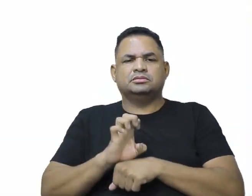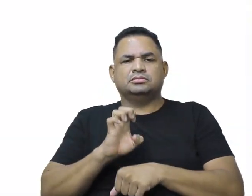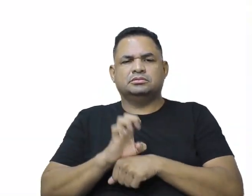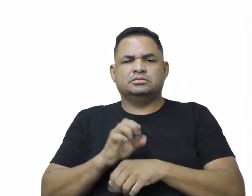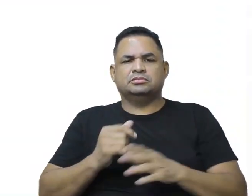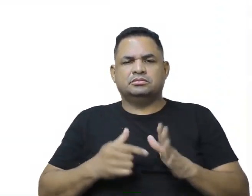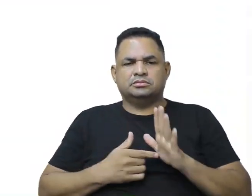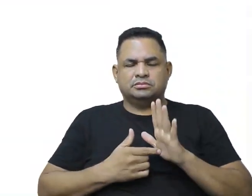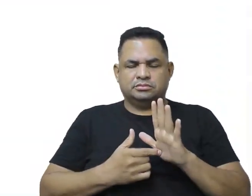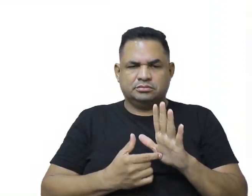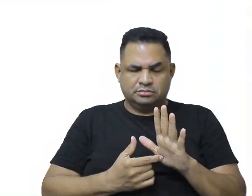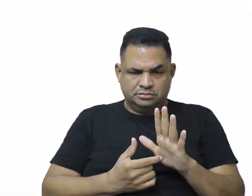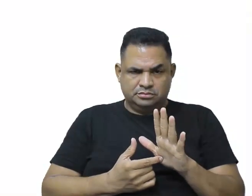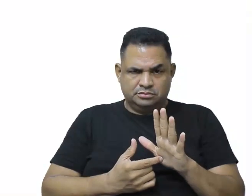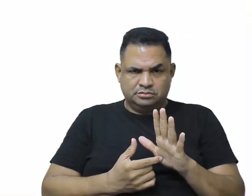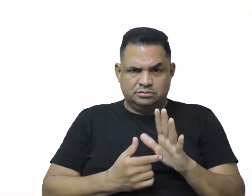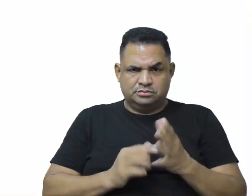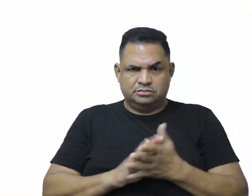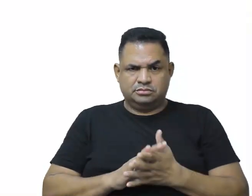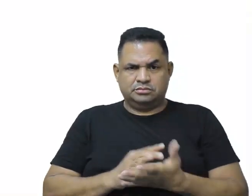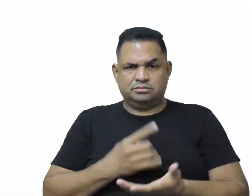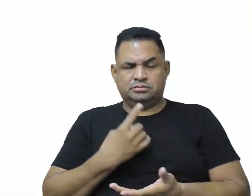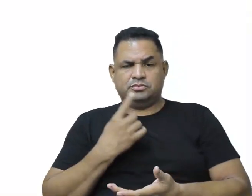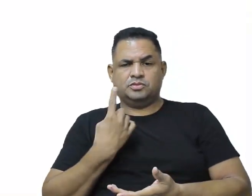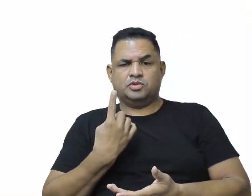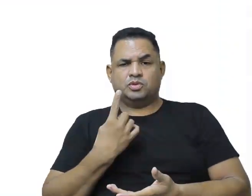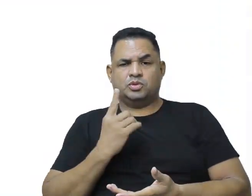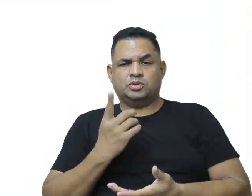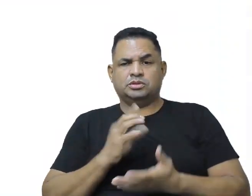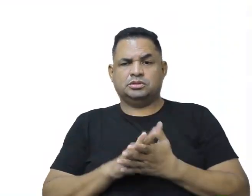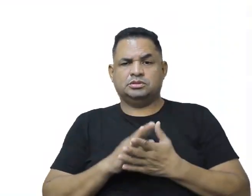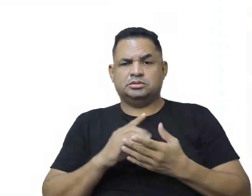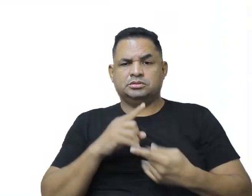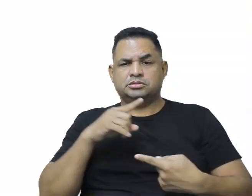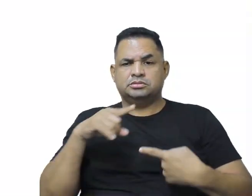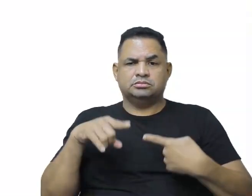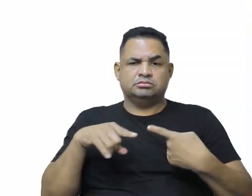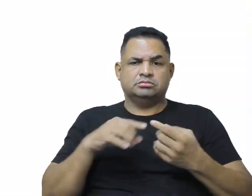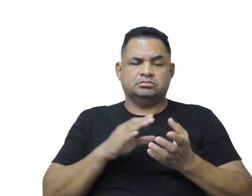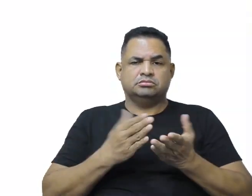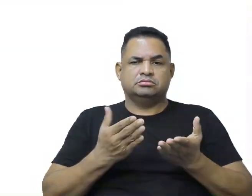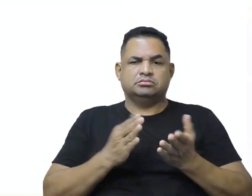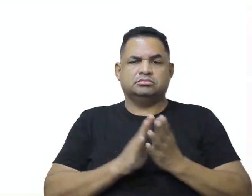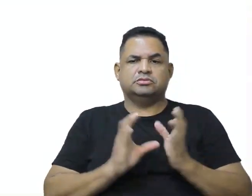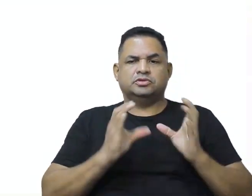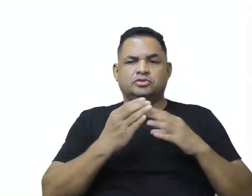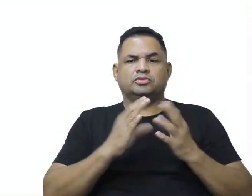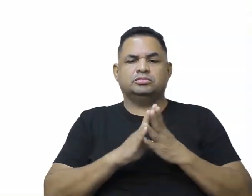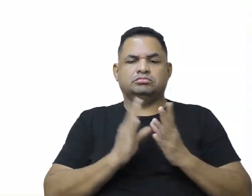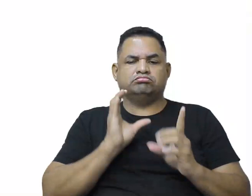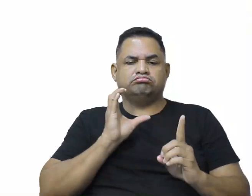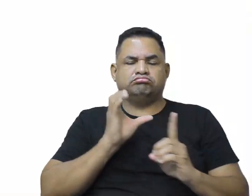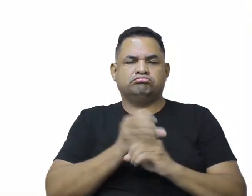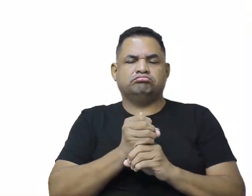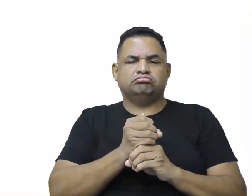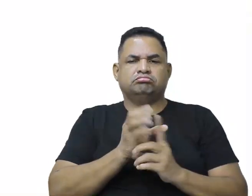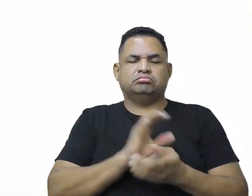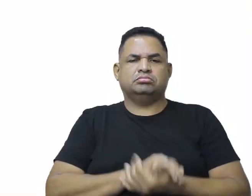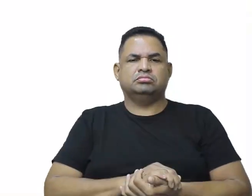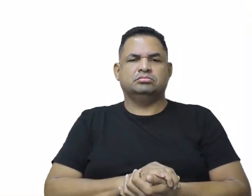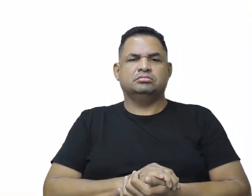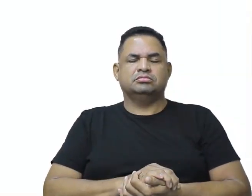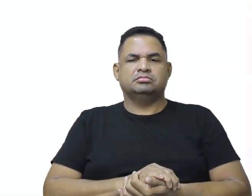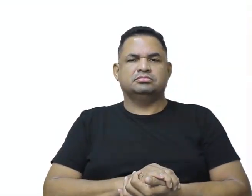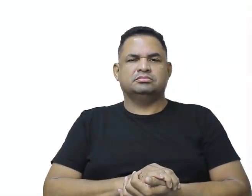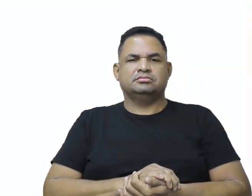que o estado e representa apenas os interesses das classes dominantes essa questão